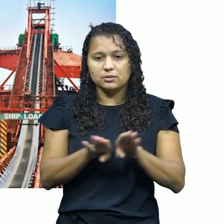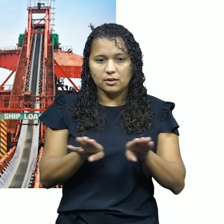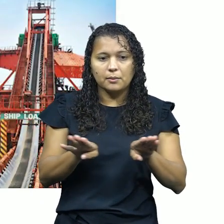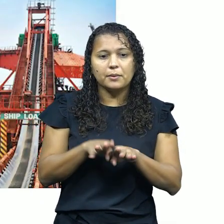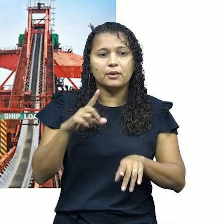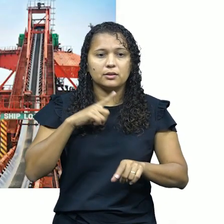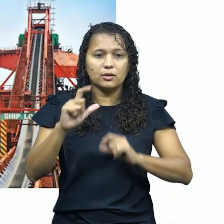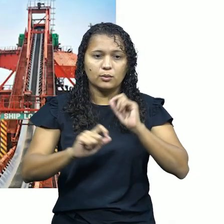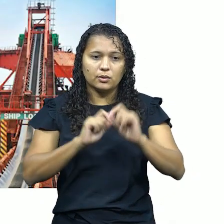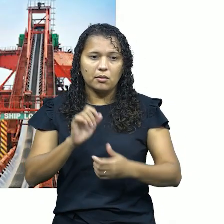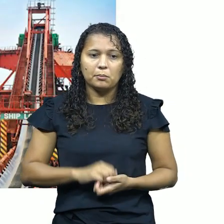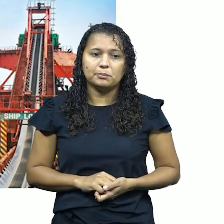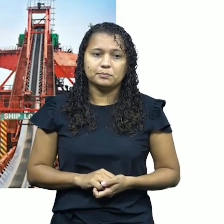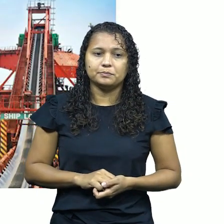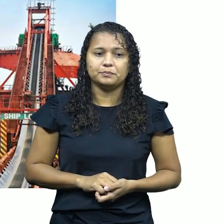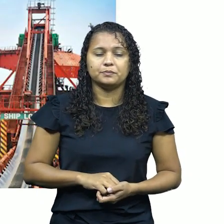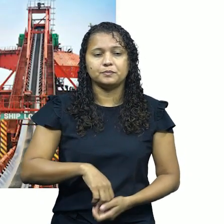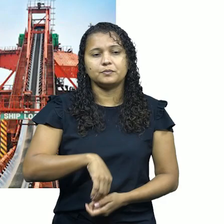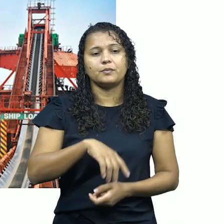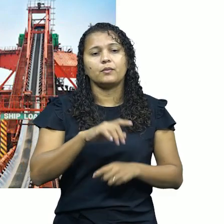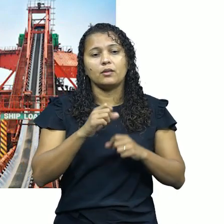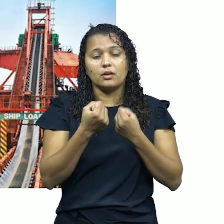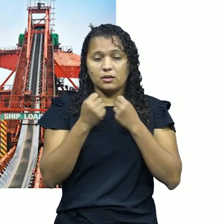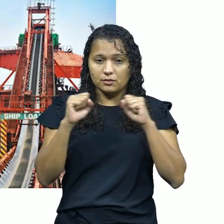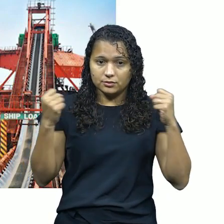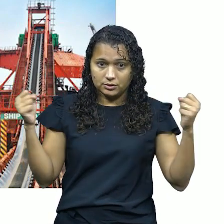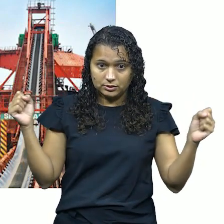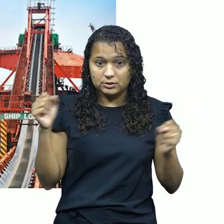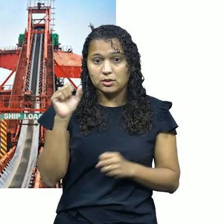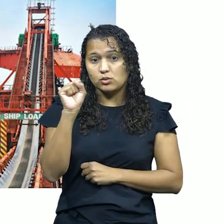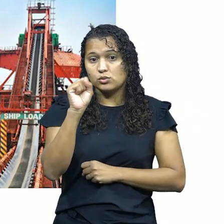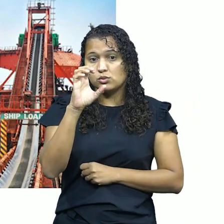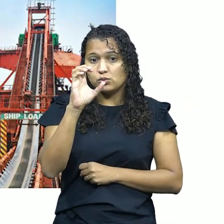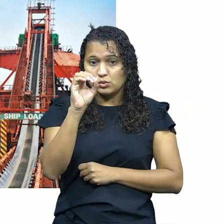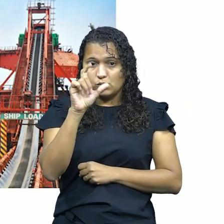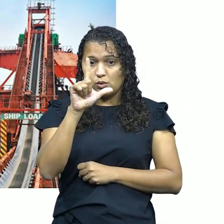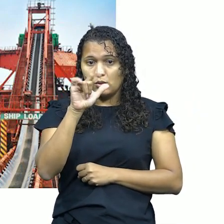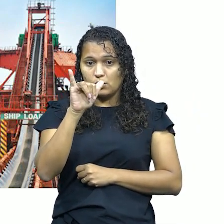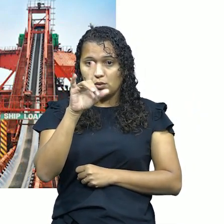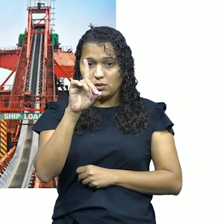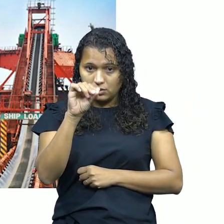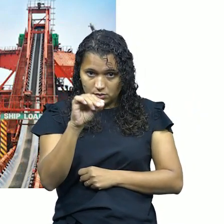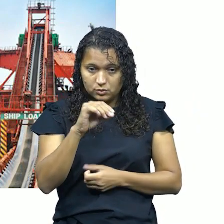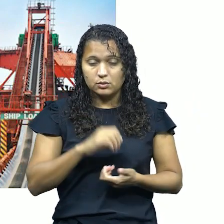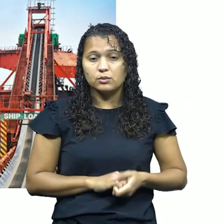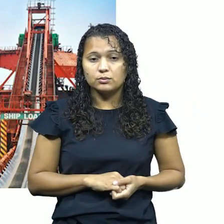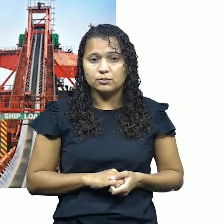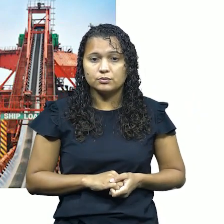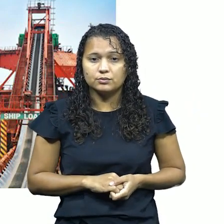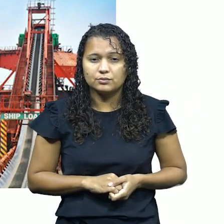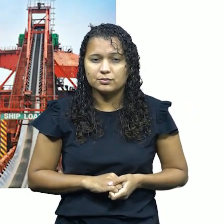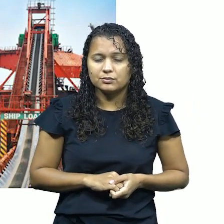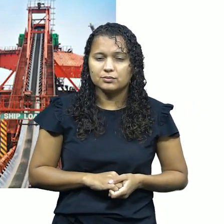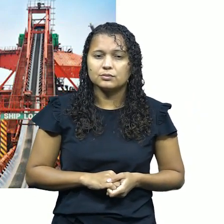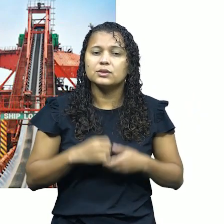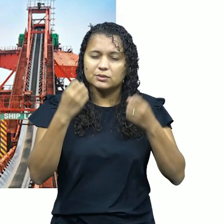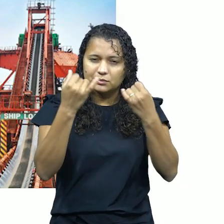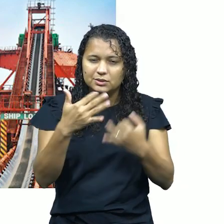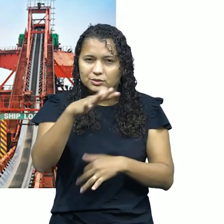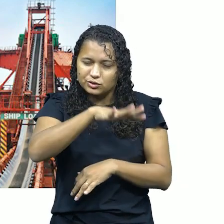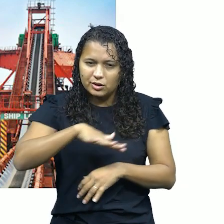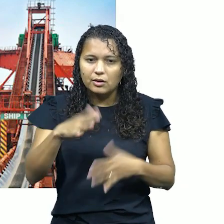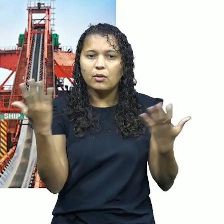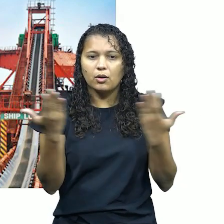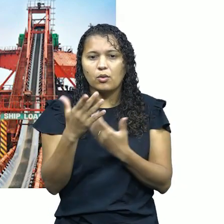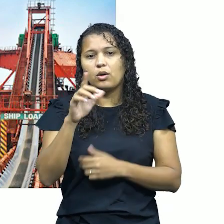Nós temos também os equipamentos de granel sólido. Antes eu estava falando aqui de carga